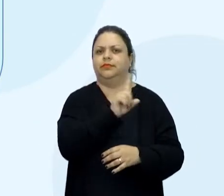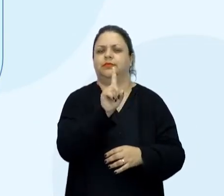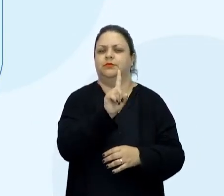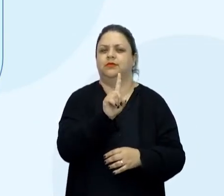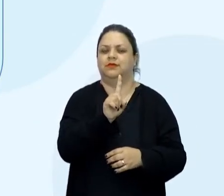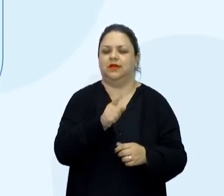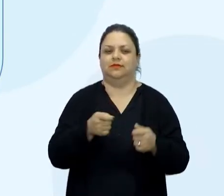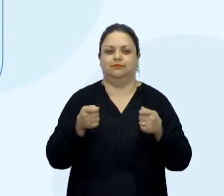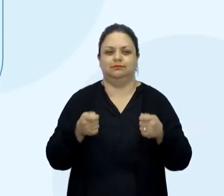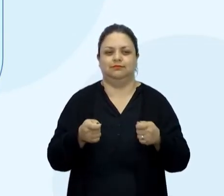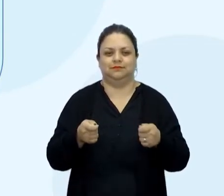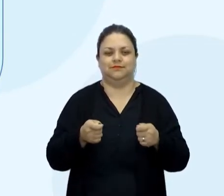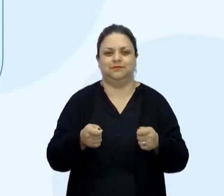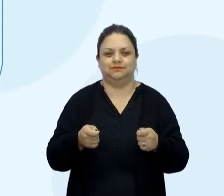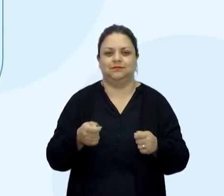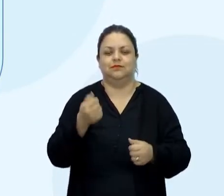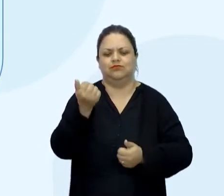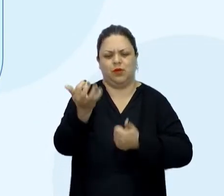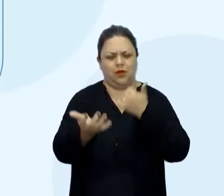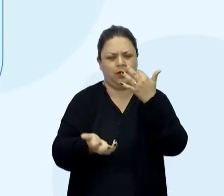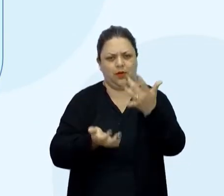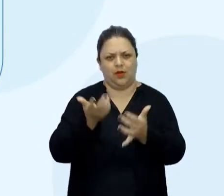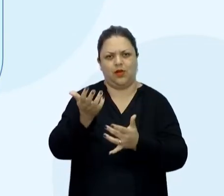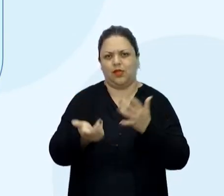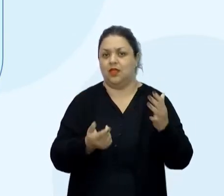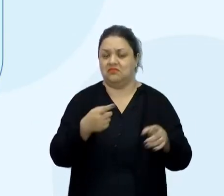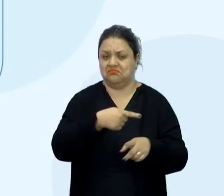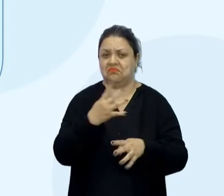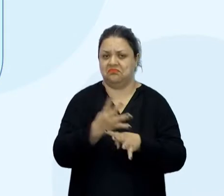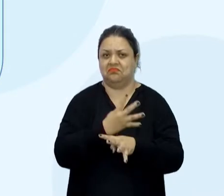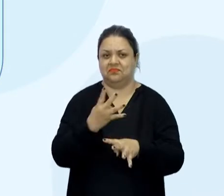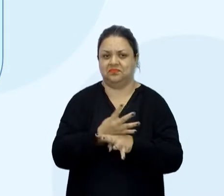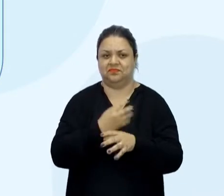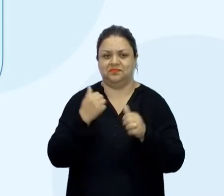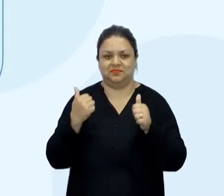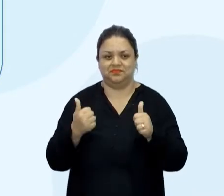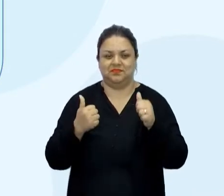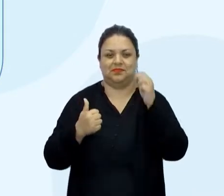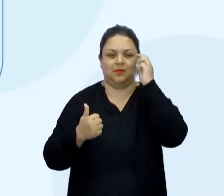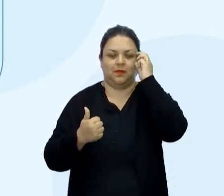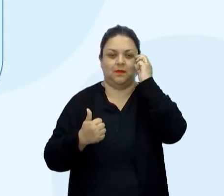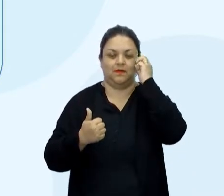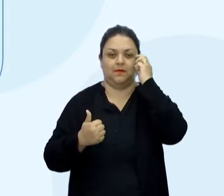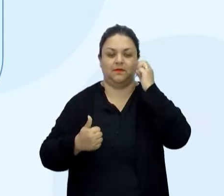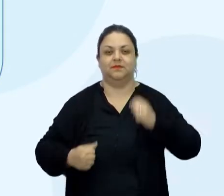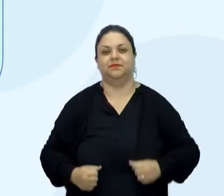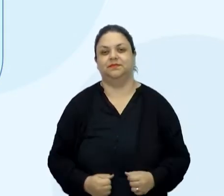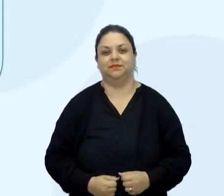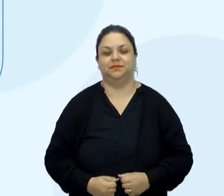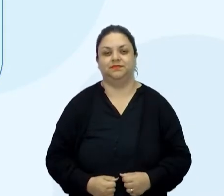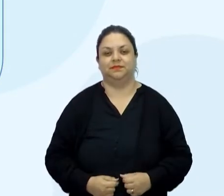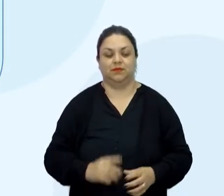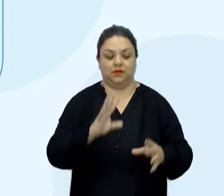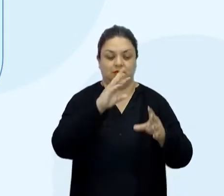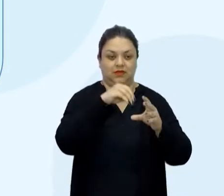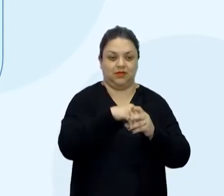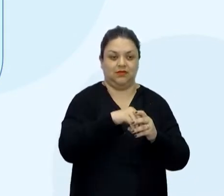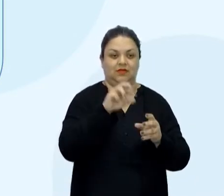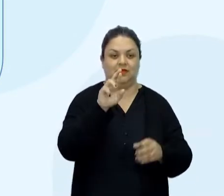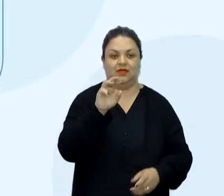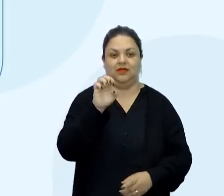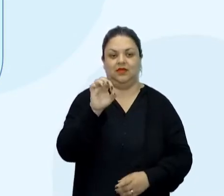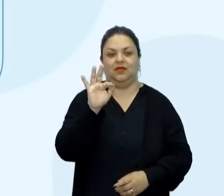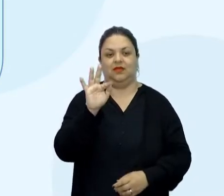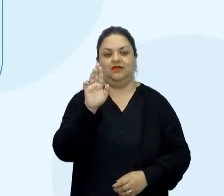altas temperaturas, ele é cozido, né, a altas temperaturas. Então, significa que a propriedade da refratariedade